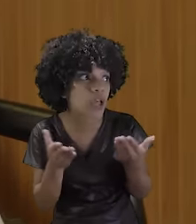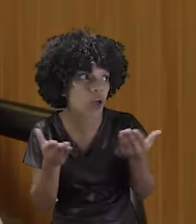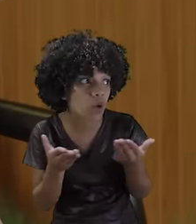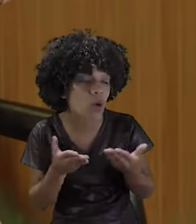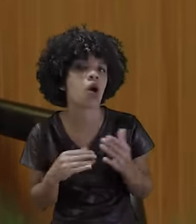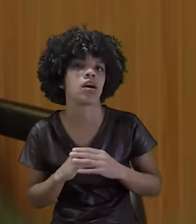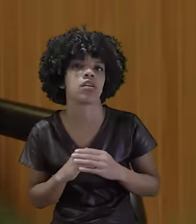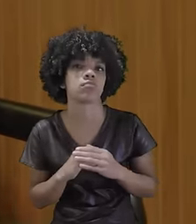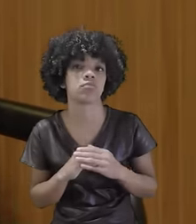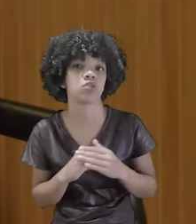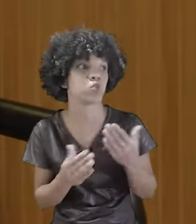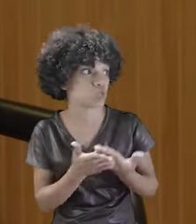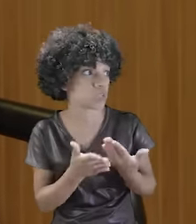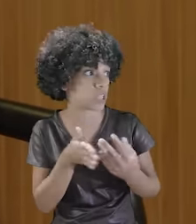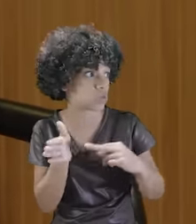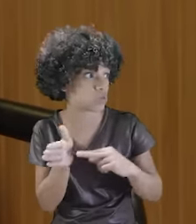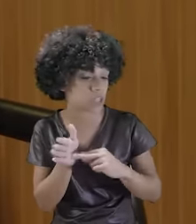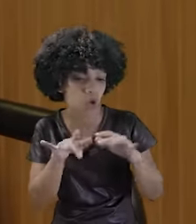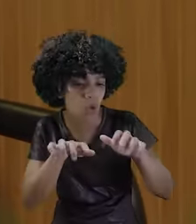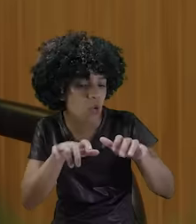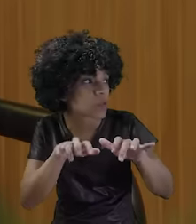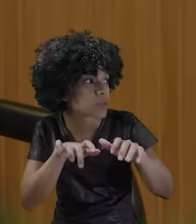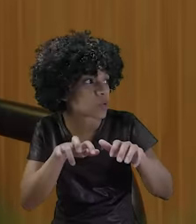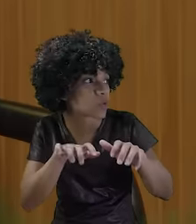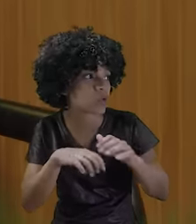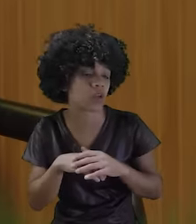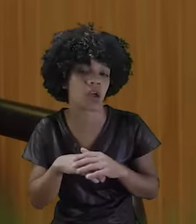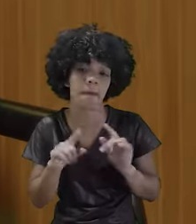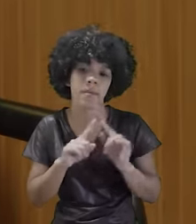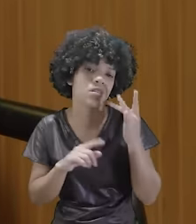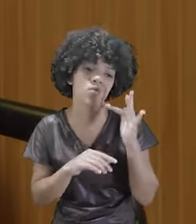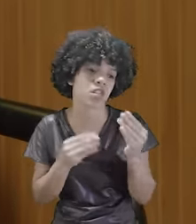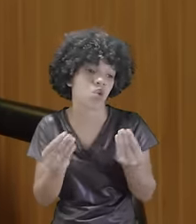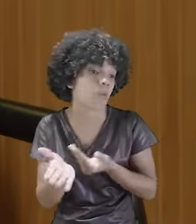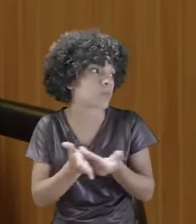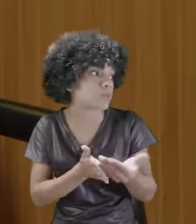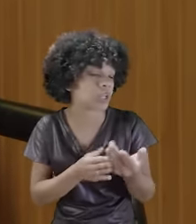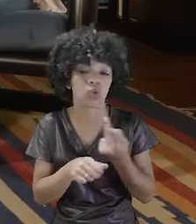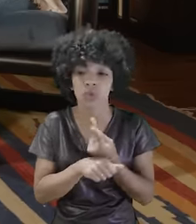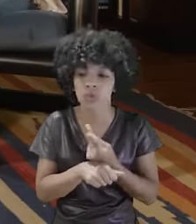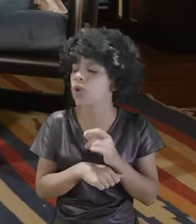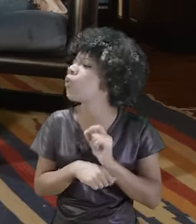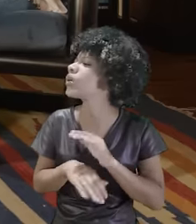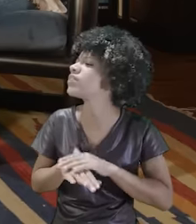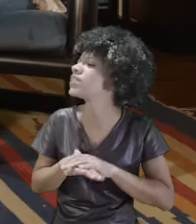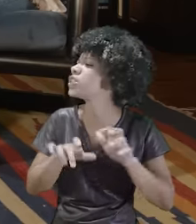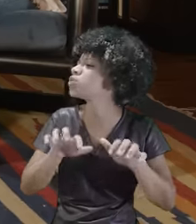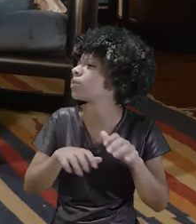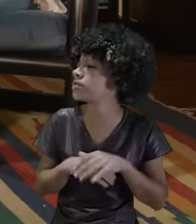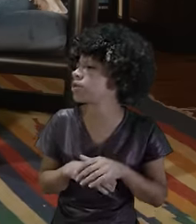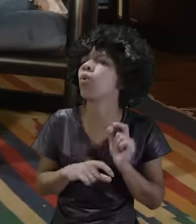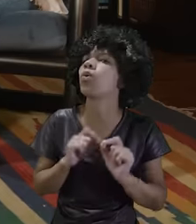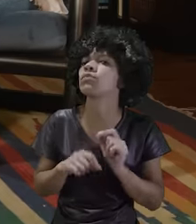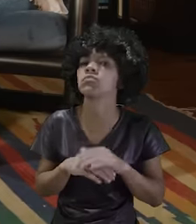muito agora estudar dor que eu estudo aí nascida do computador mas não sei como vou começar Tô atrás que você fazia lá de